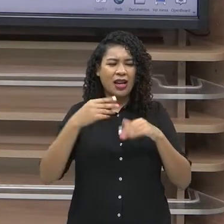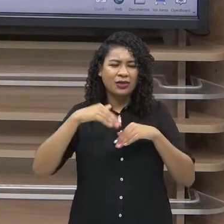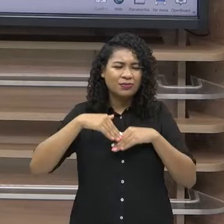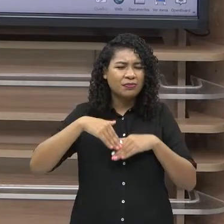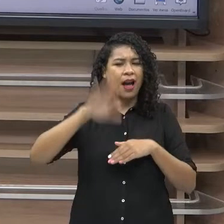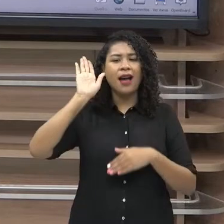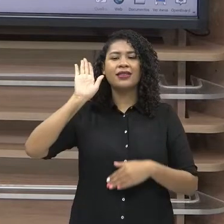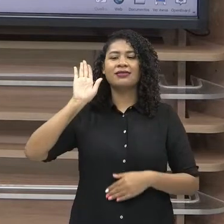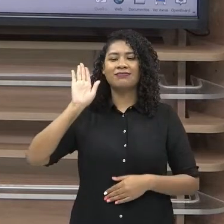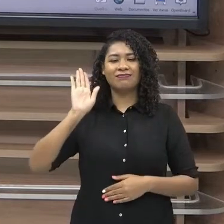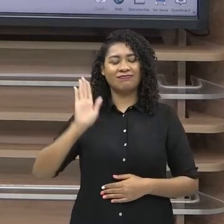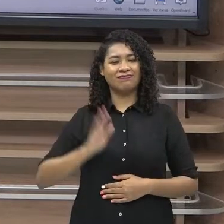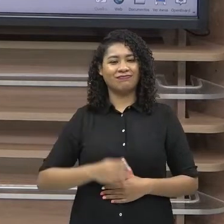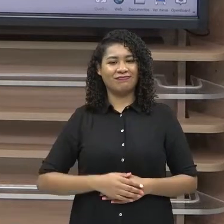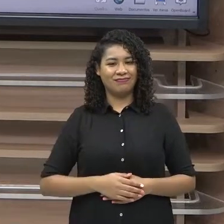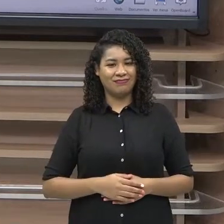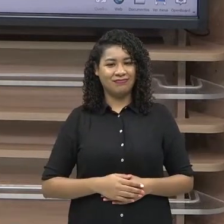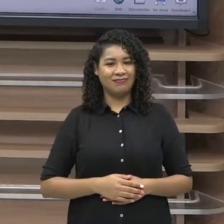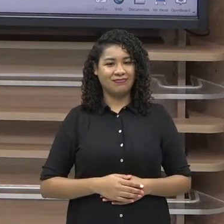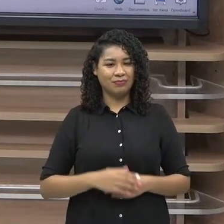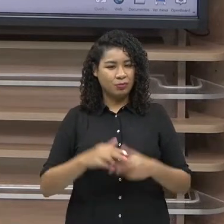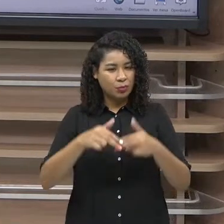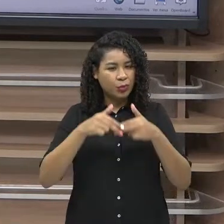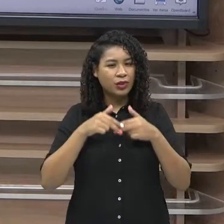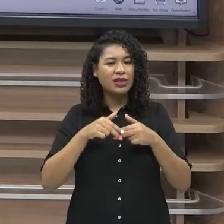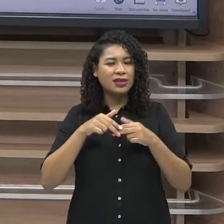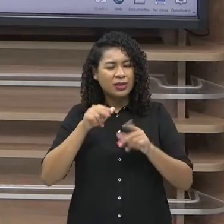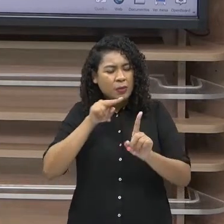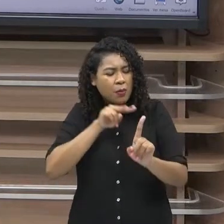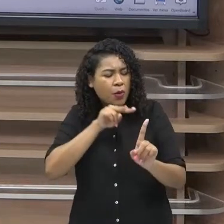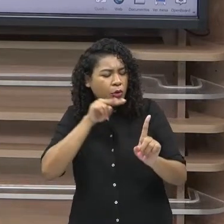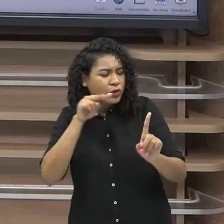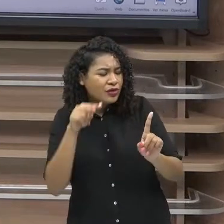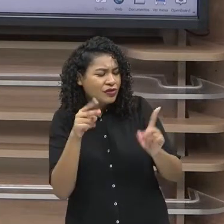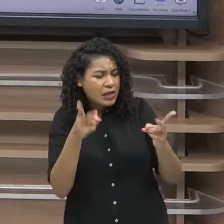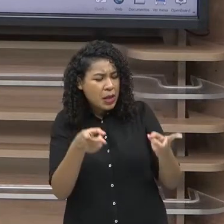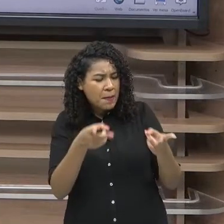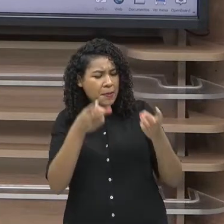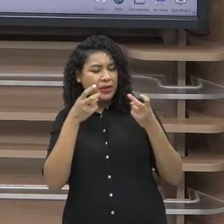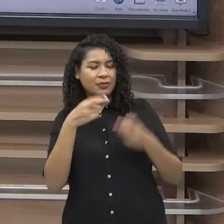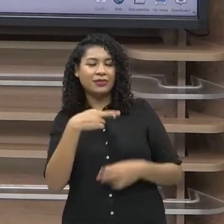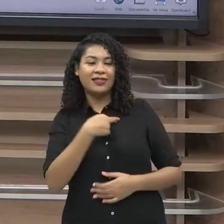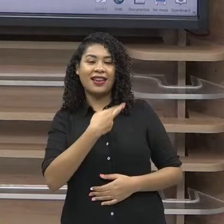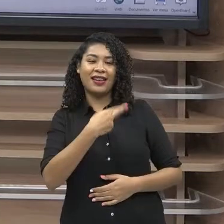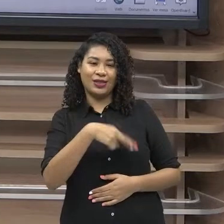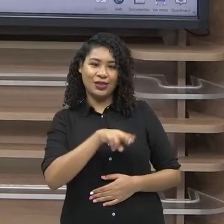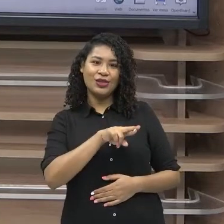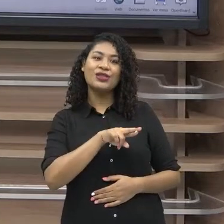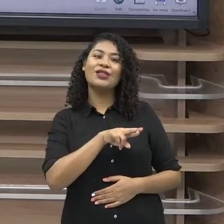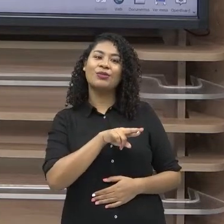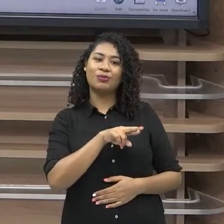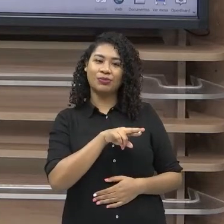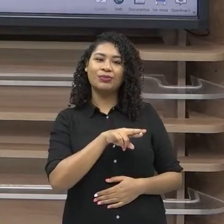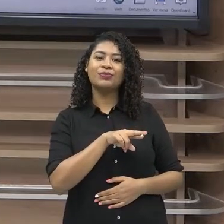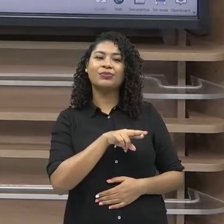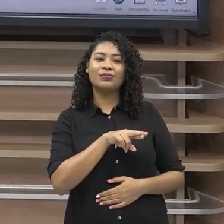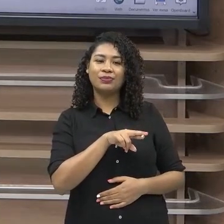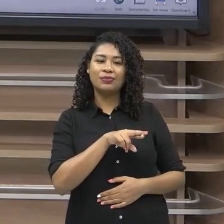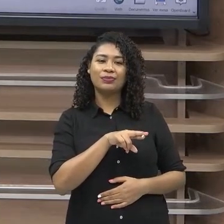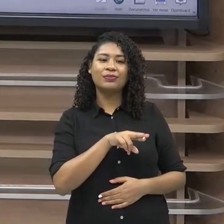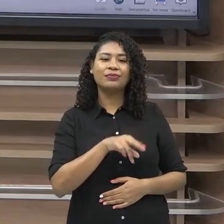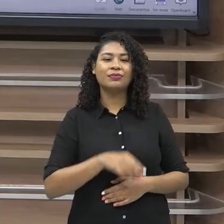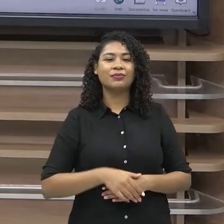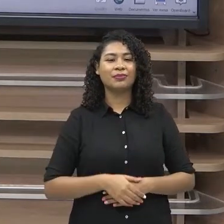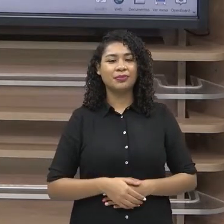né? A partir desse olhar com essa dimensão religiosa, a partir desse olhar, desse link